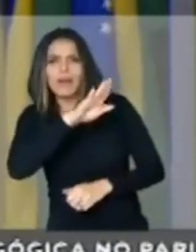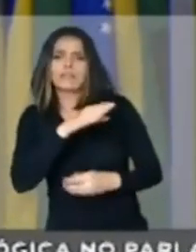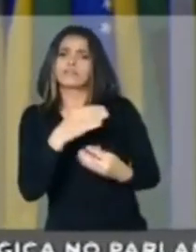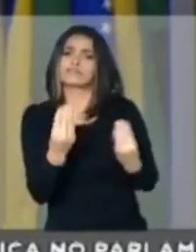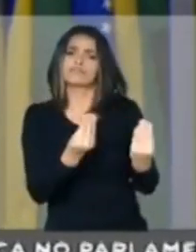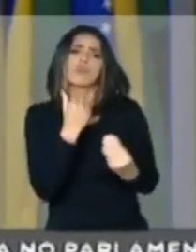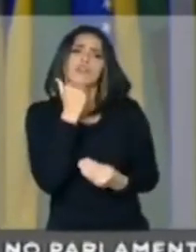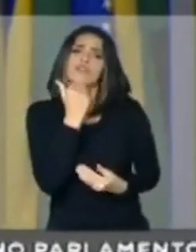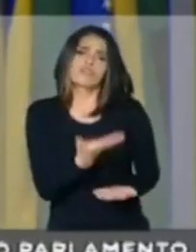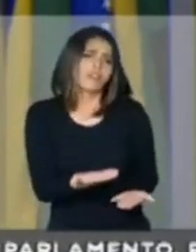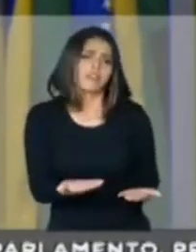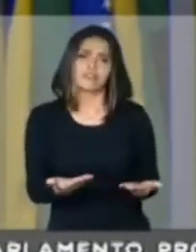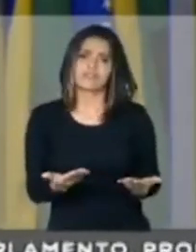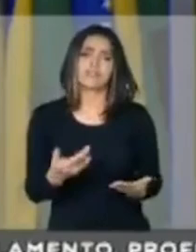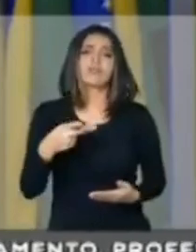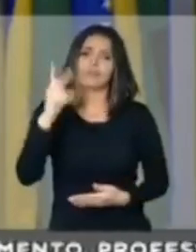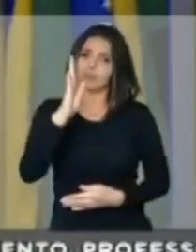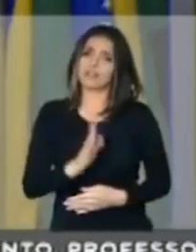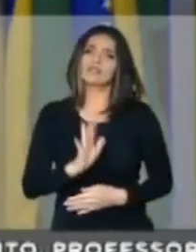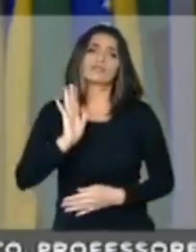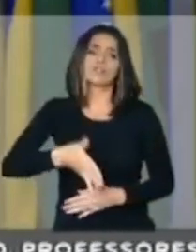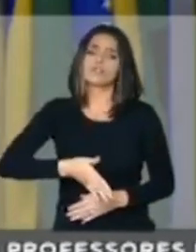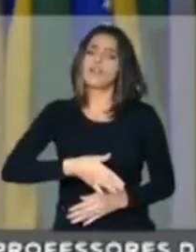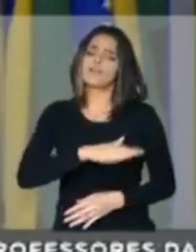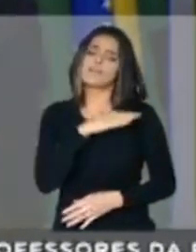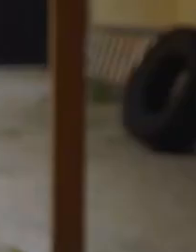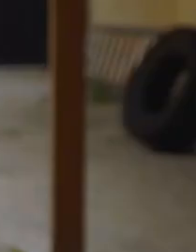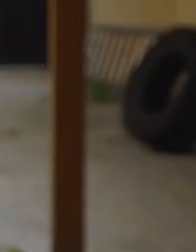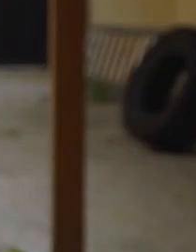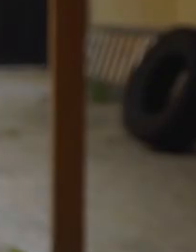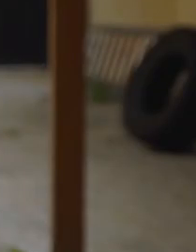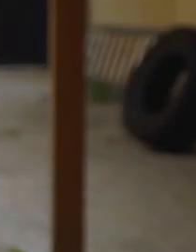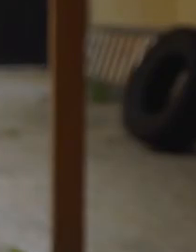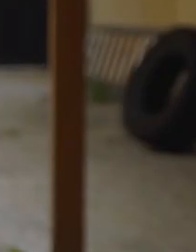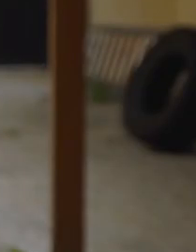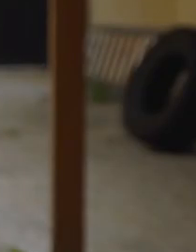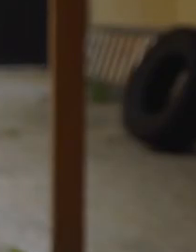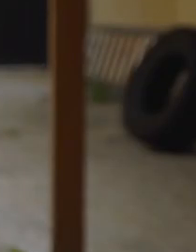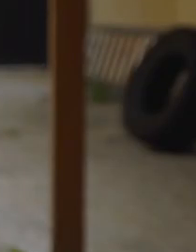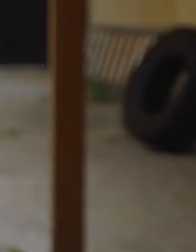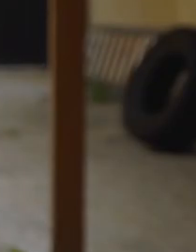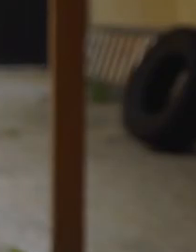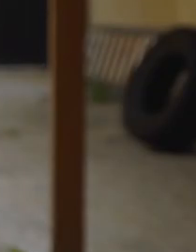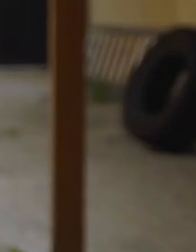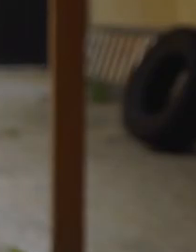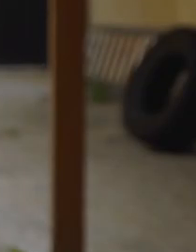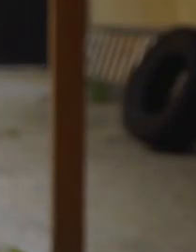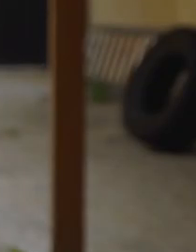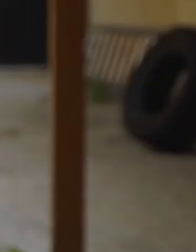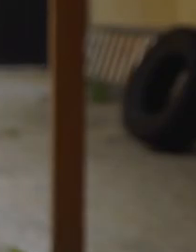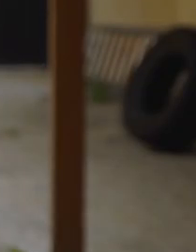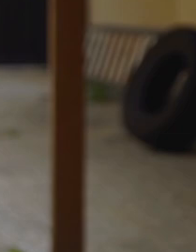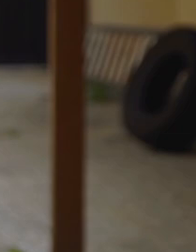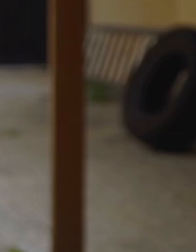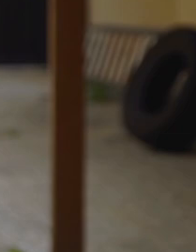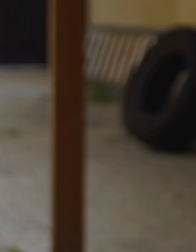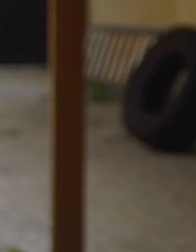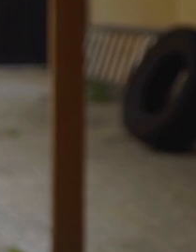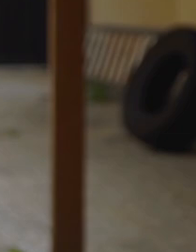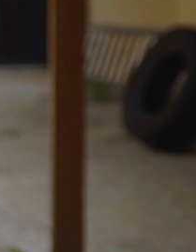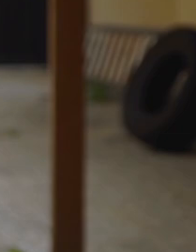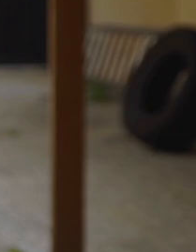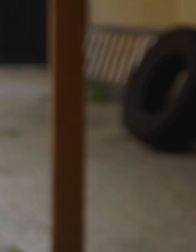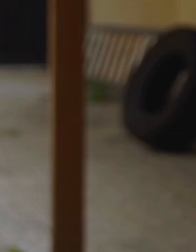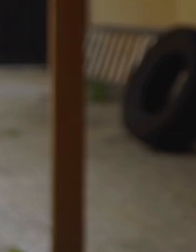mais bebida e o nosso país já está morrendo de cirrose. Obrigado, presidente. Pessoal, os ingressos para a pré-estreia do nosso